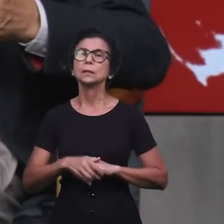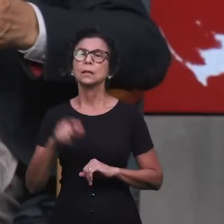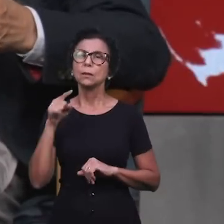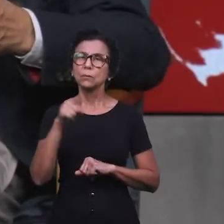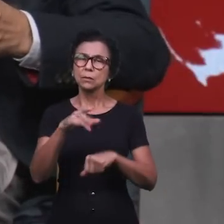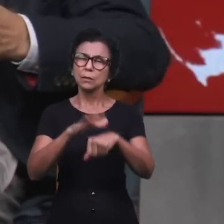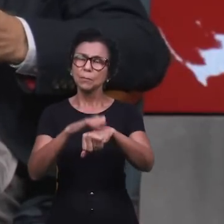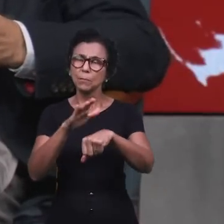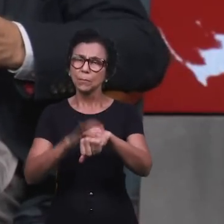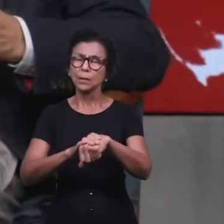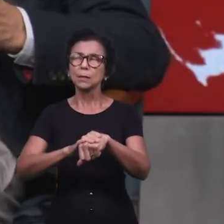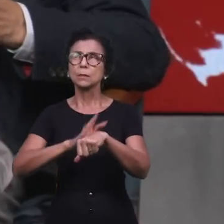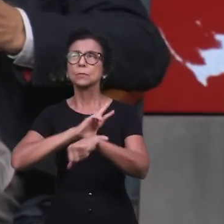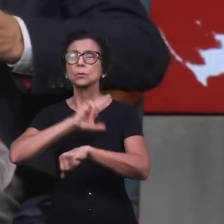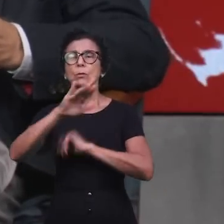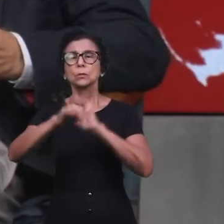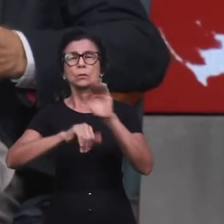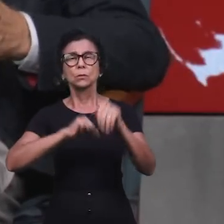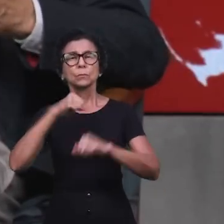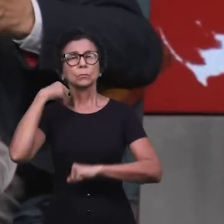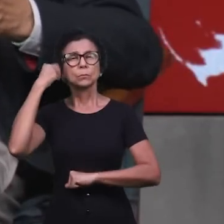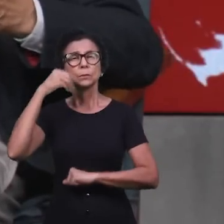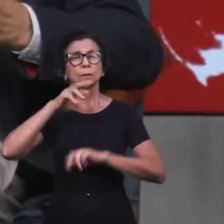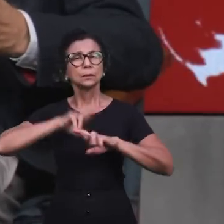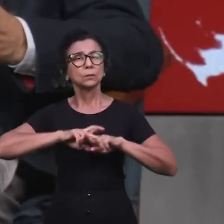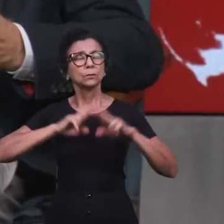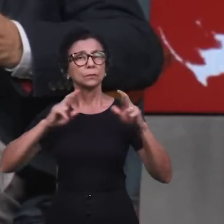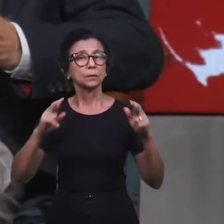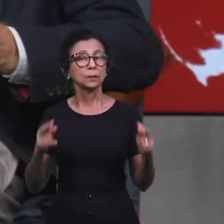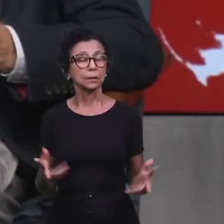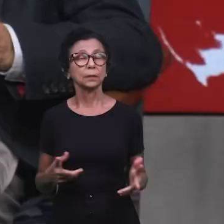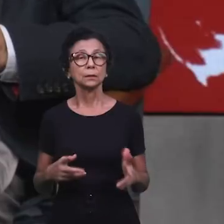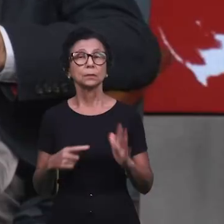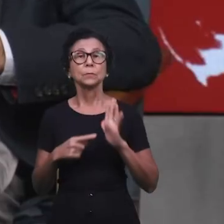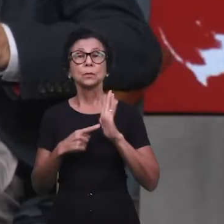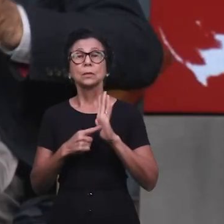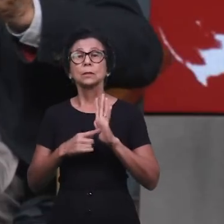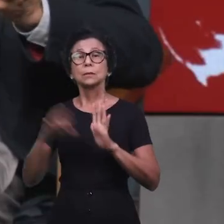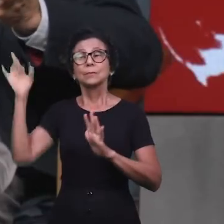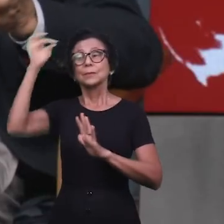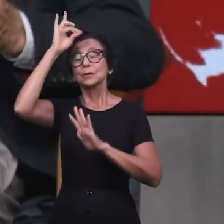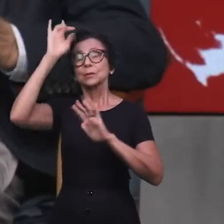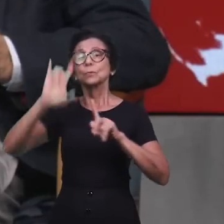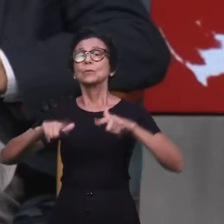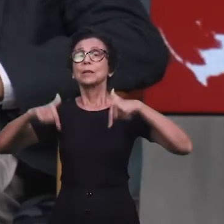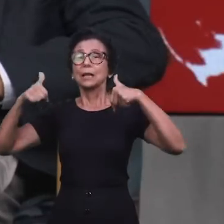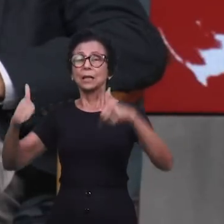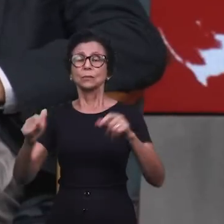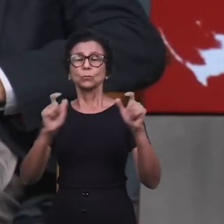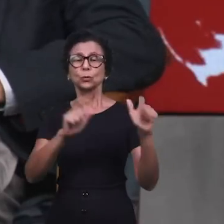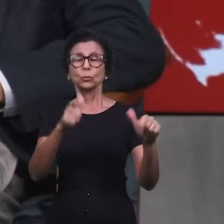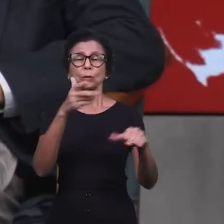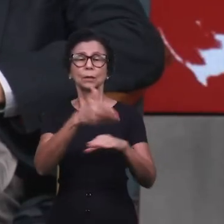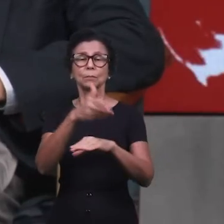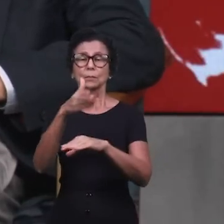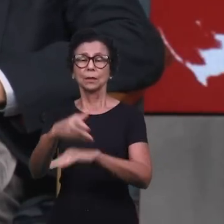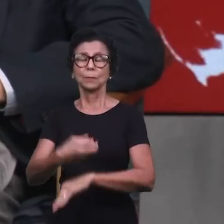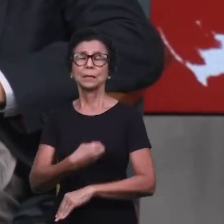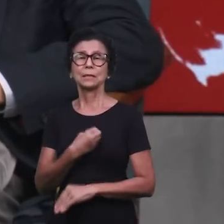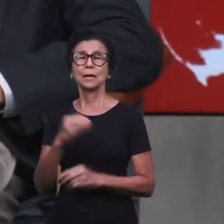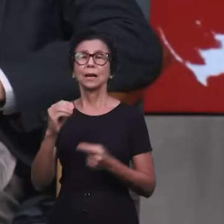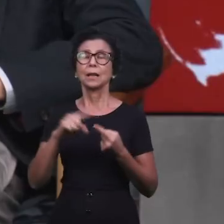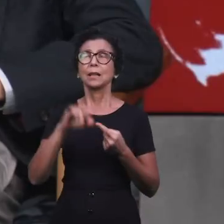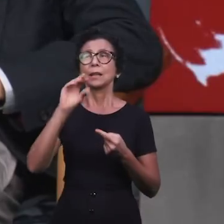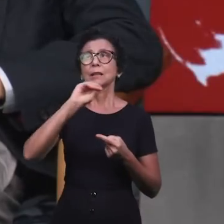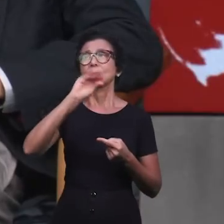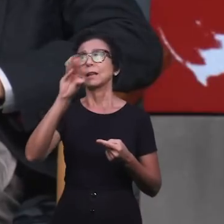como corpo, mostrando que há uma operação do Espírito Santo nesse corpo, aonde você estiver, onde esse irmão está